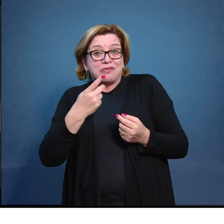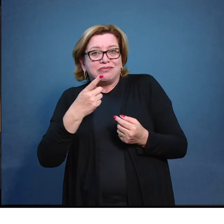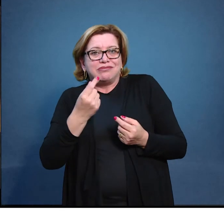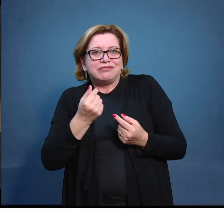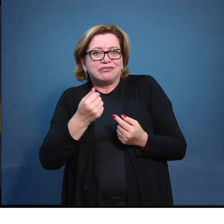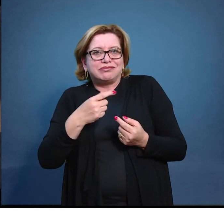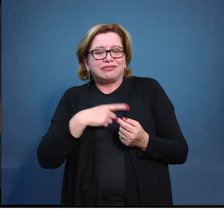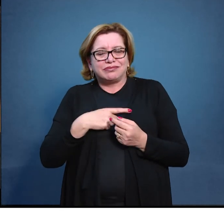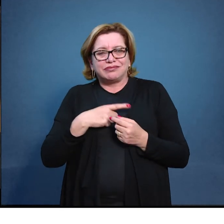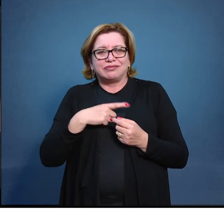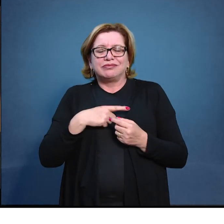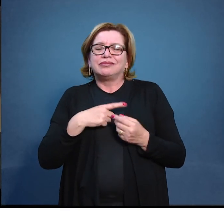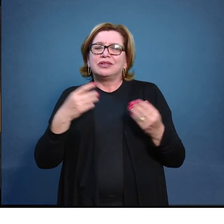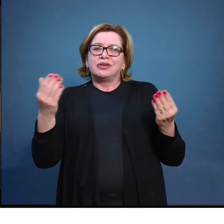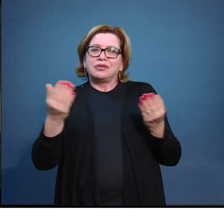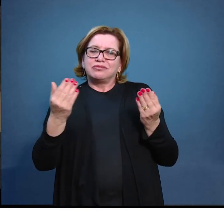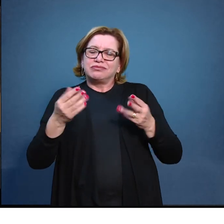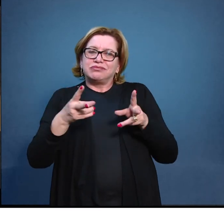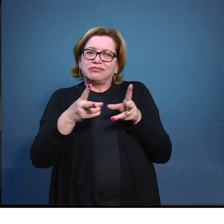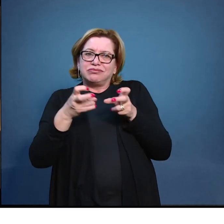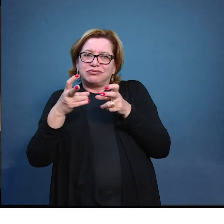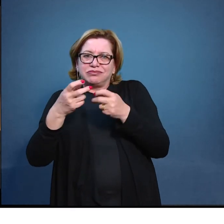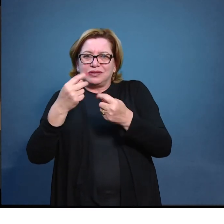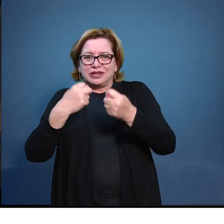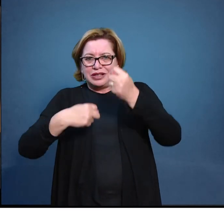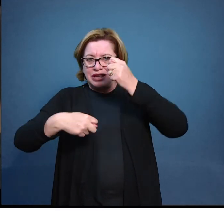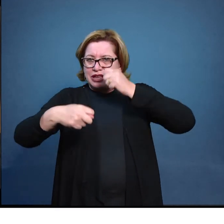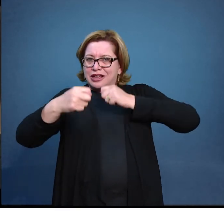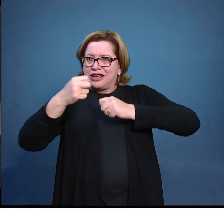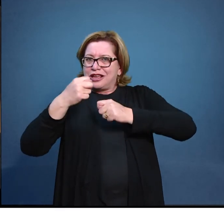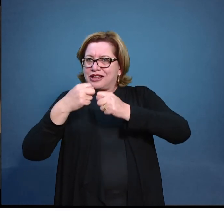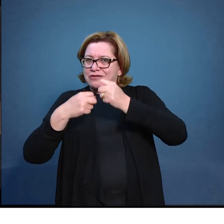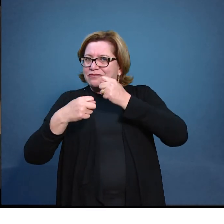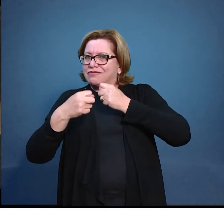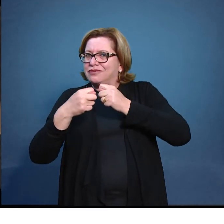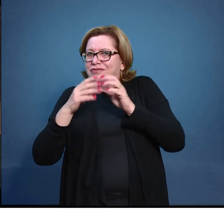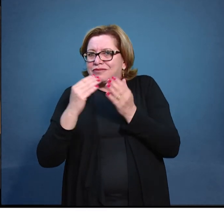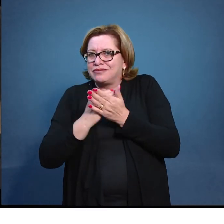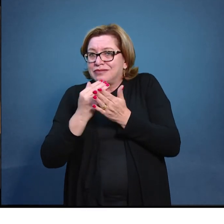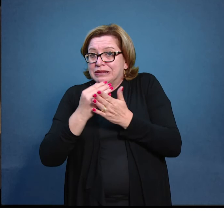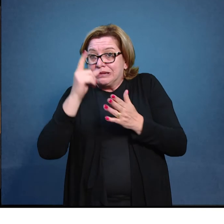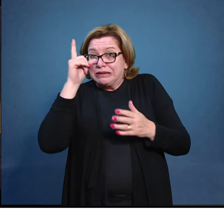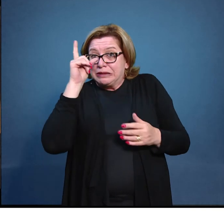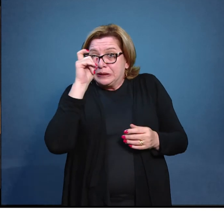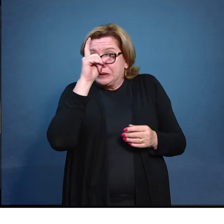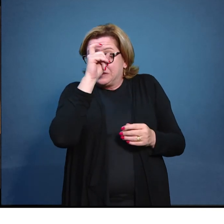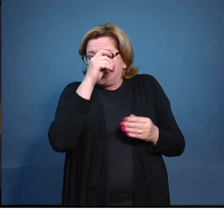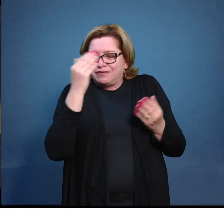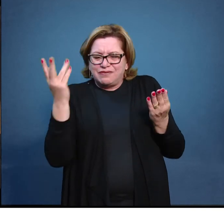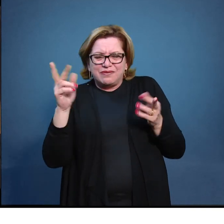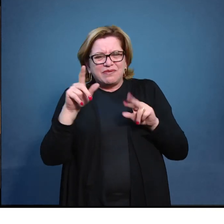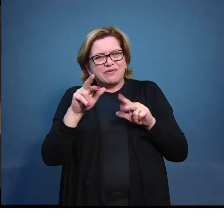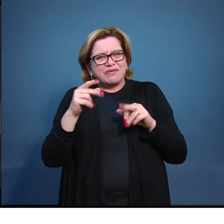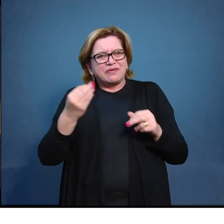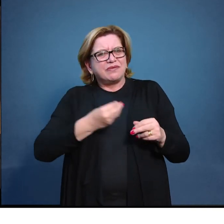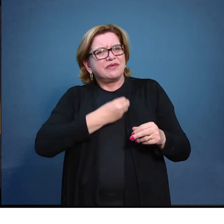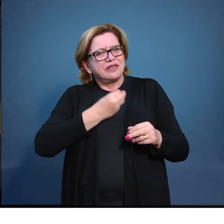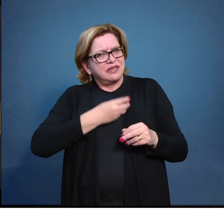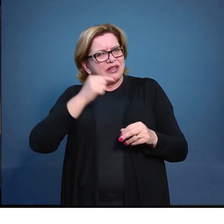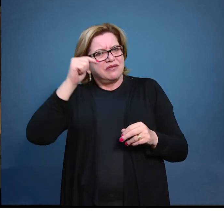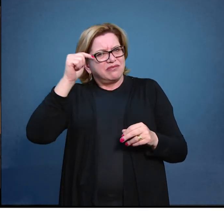Hoje, nós vemos que a economia, quando ela entra em dificuldades, como nós estamos vivendo uma